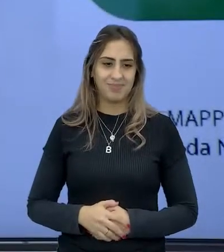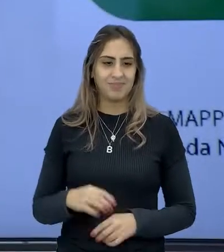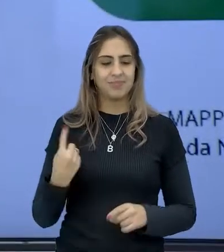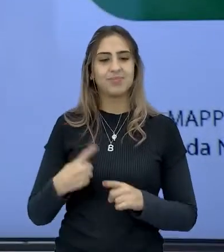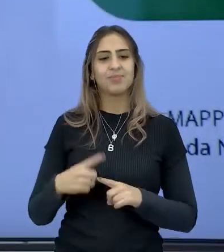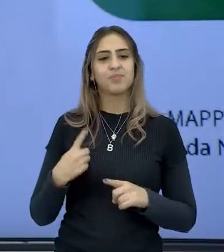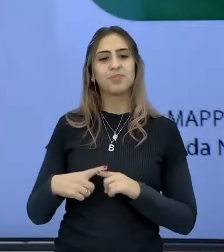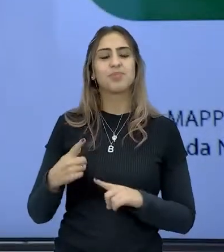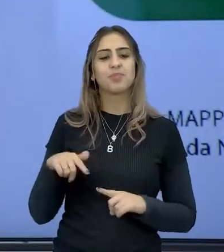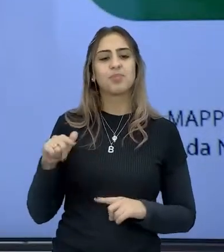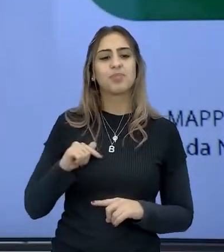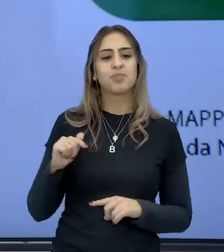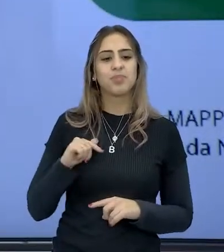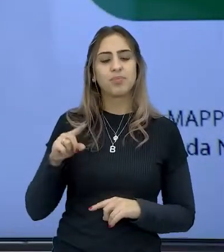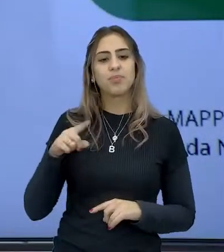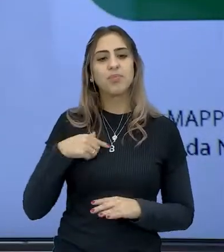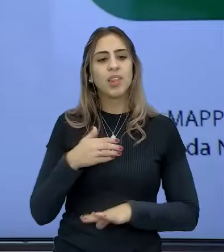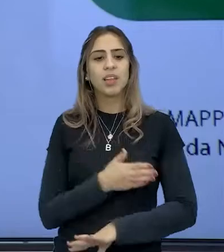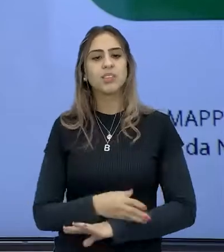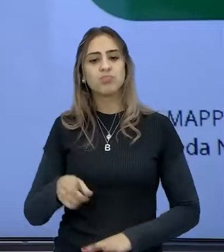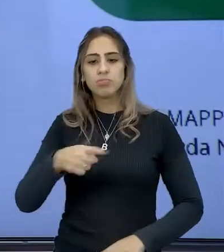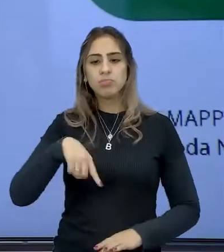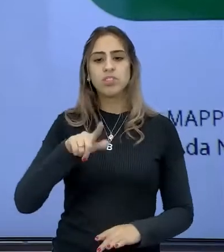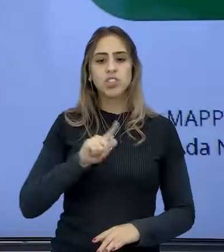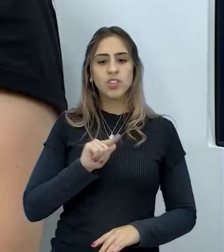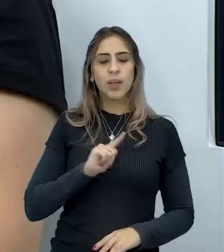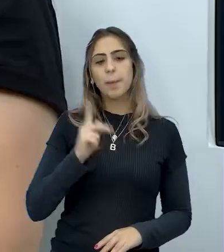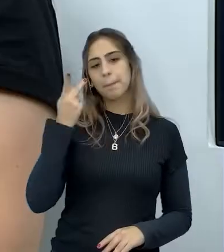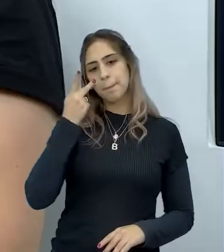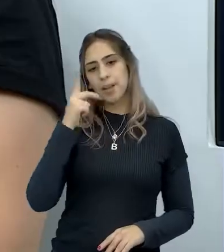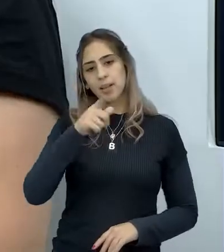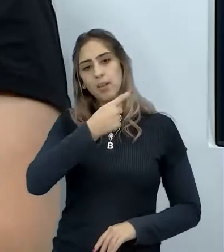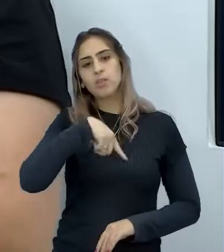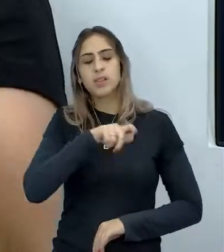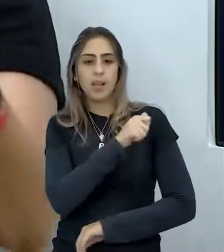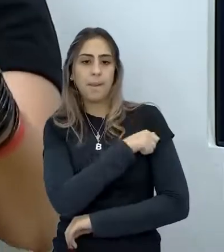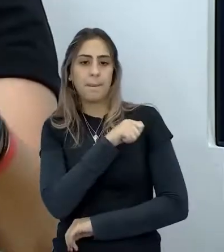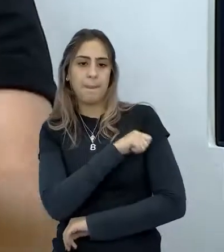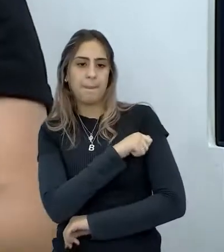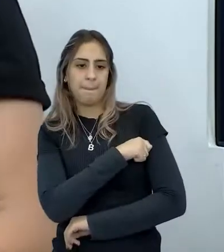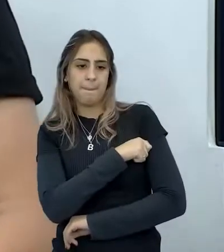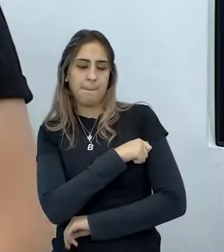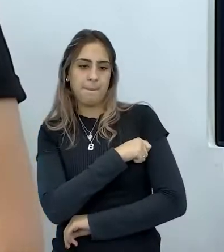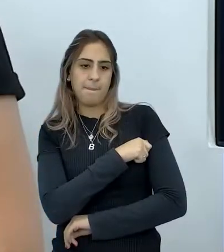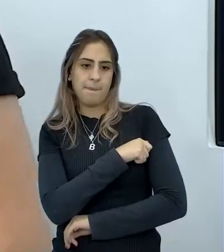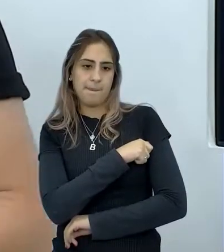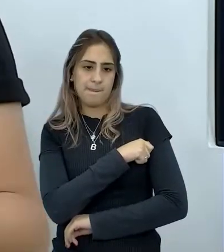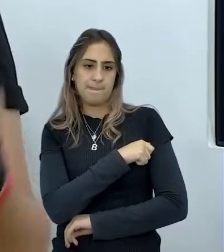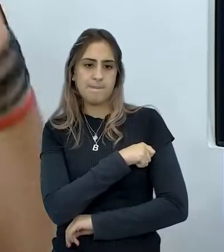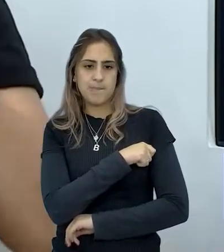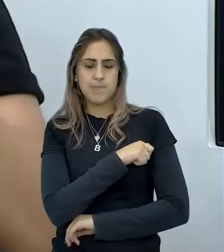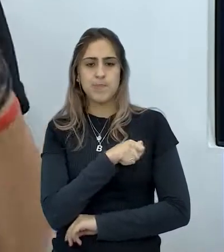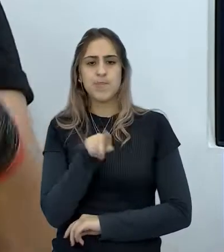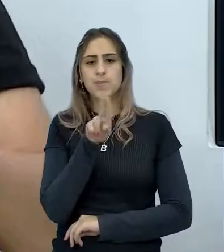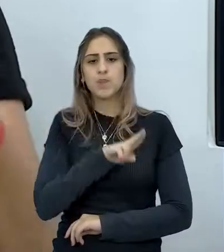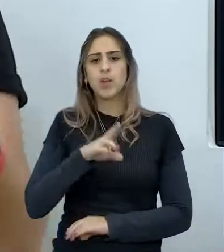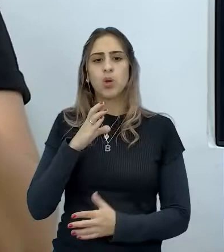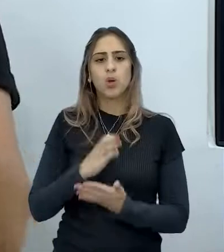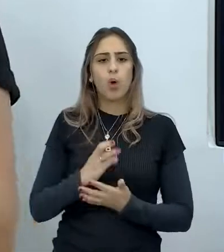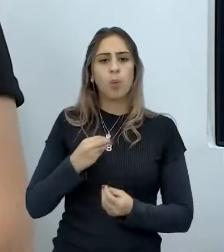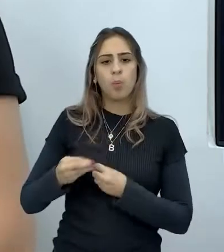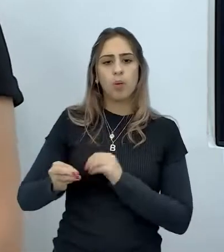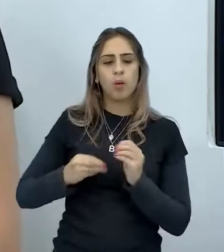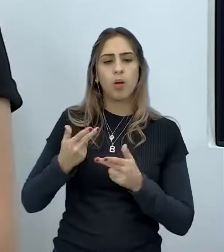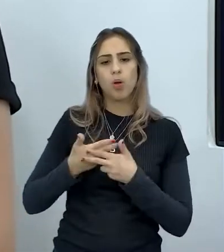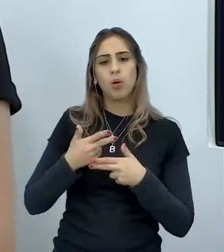Eu achei super legal porque foi uma iniciativa que eles tiveram para que justamente os estudantes não ficassem utilizando copos